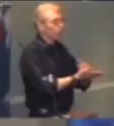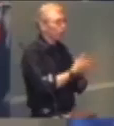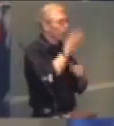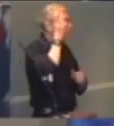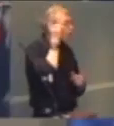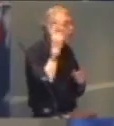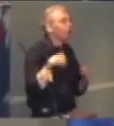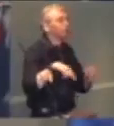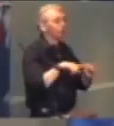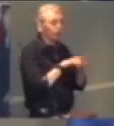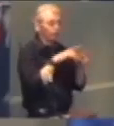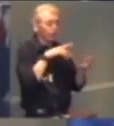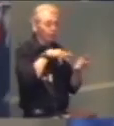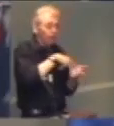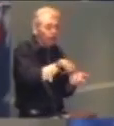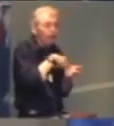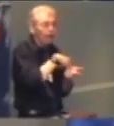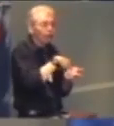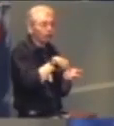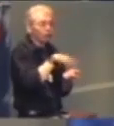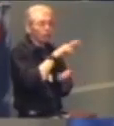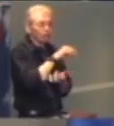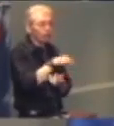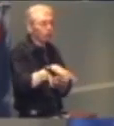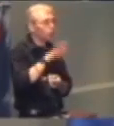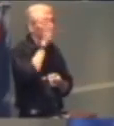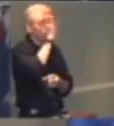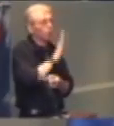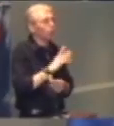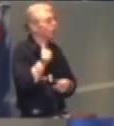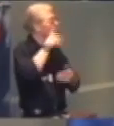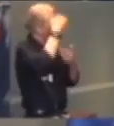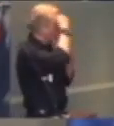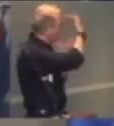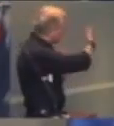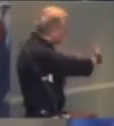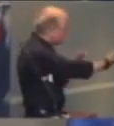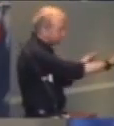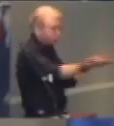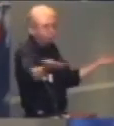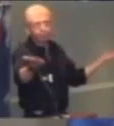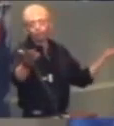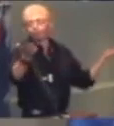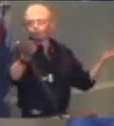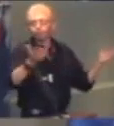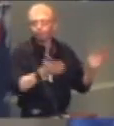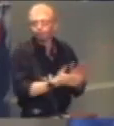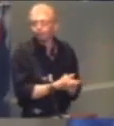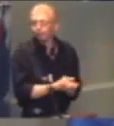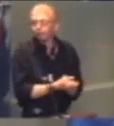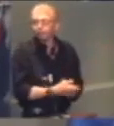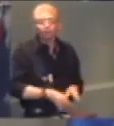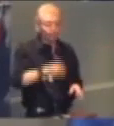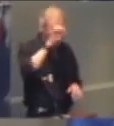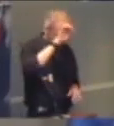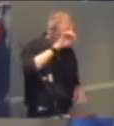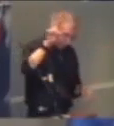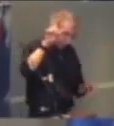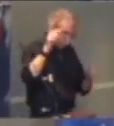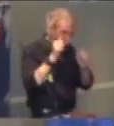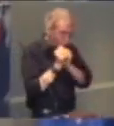os nossos autistas azuis do Brasil Muito obrigado a todos certo e que Deus os